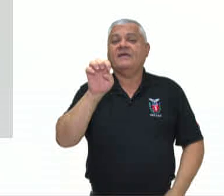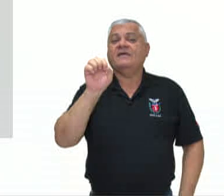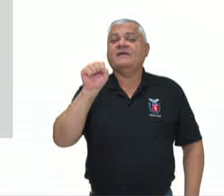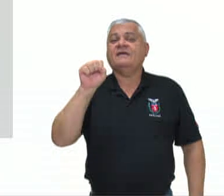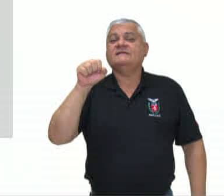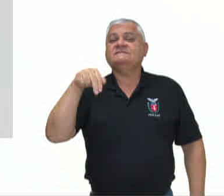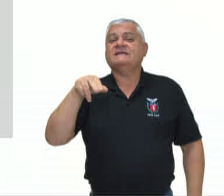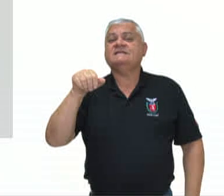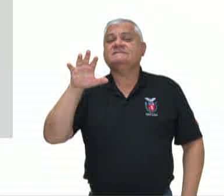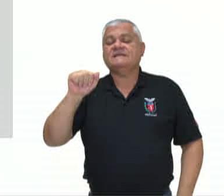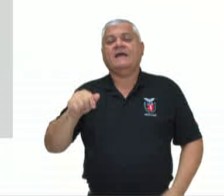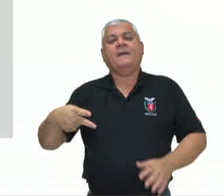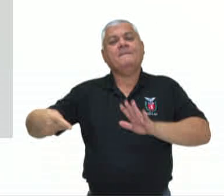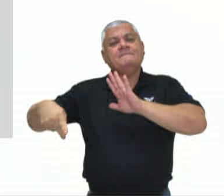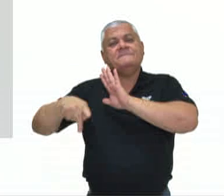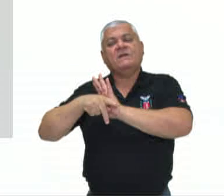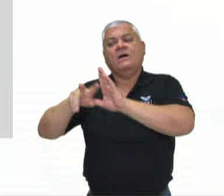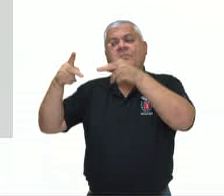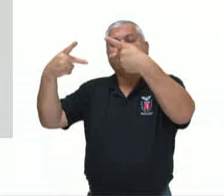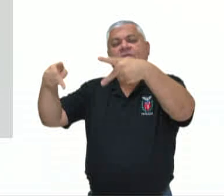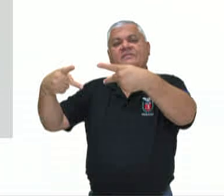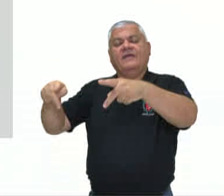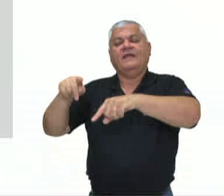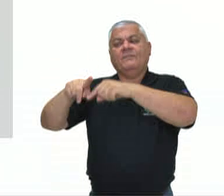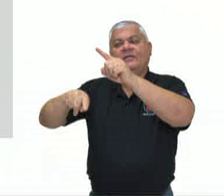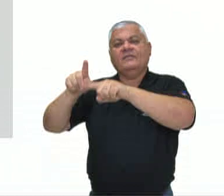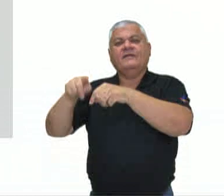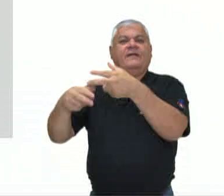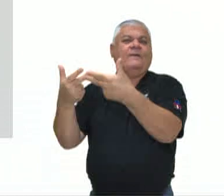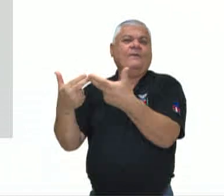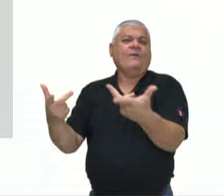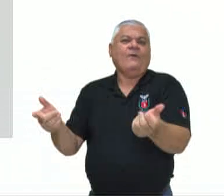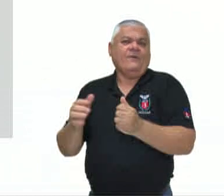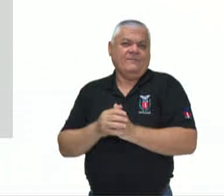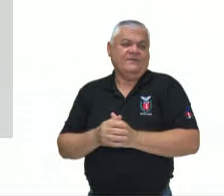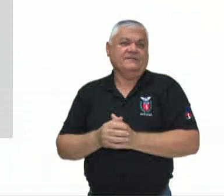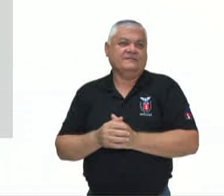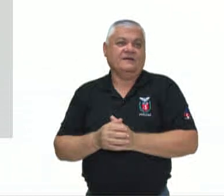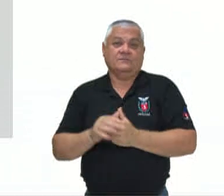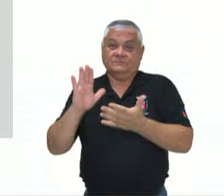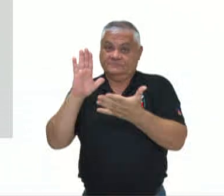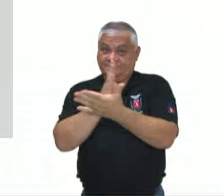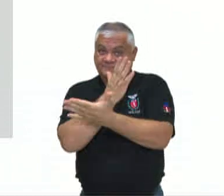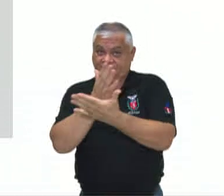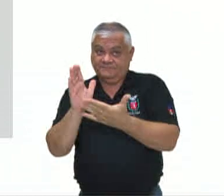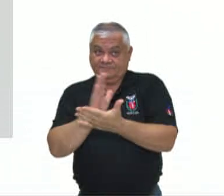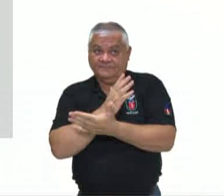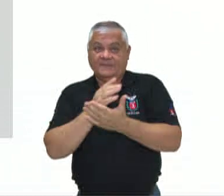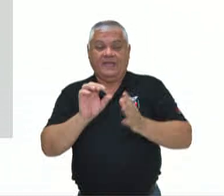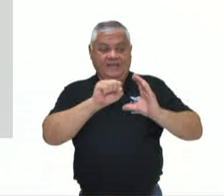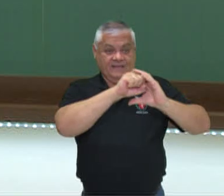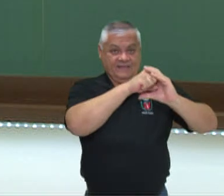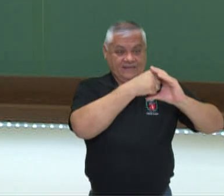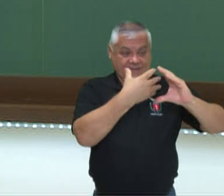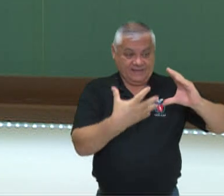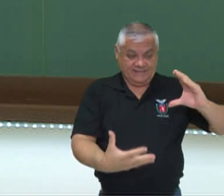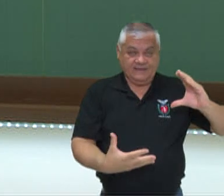uma substância sem o qual ela não seria o que é. Então, as substâncias são divididas em